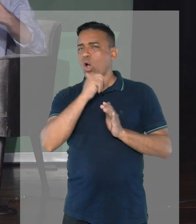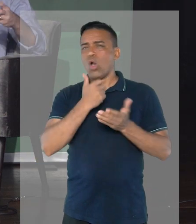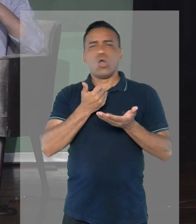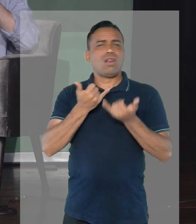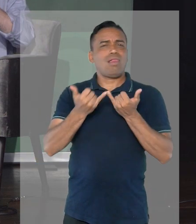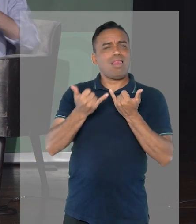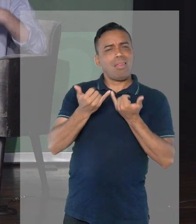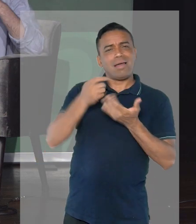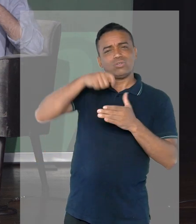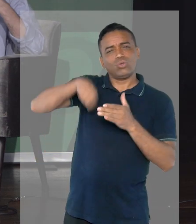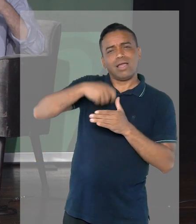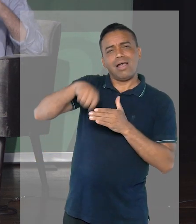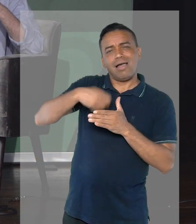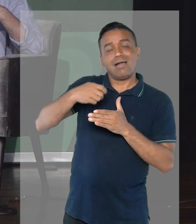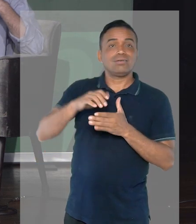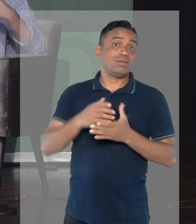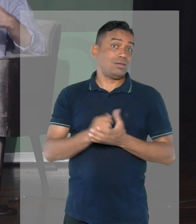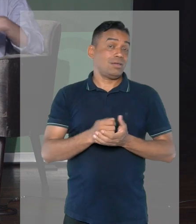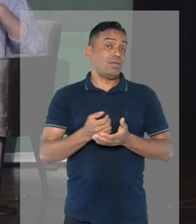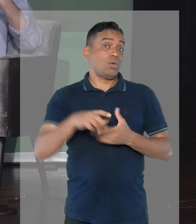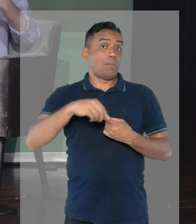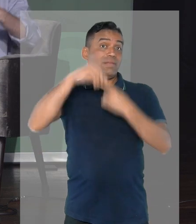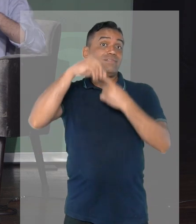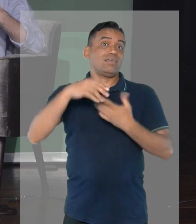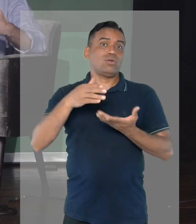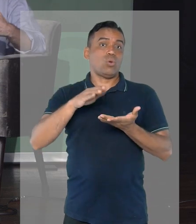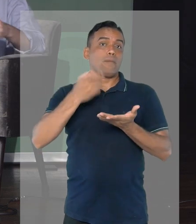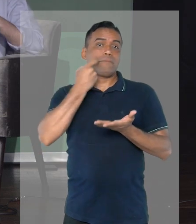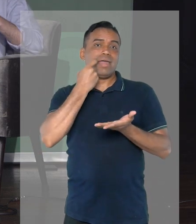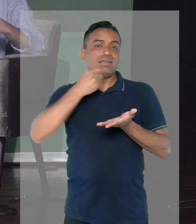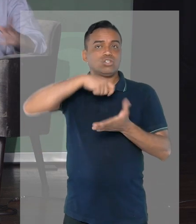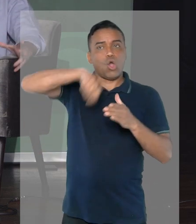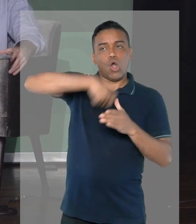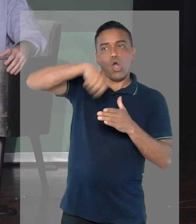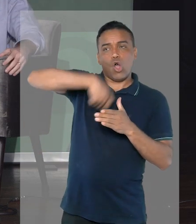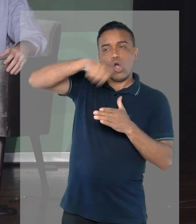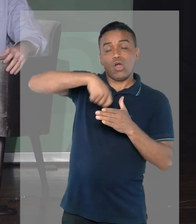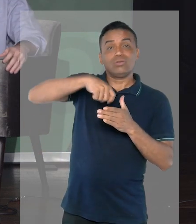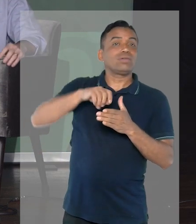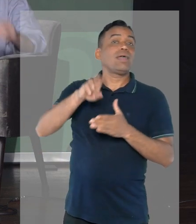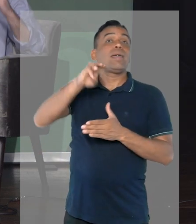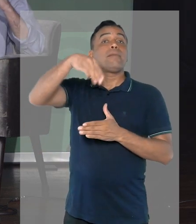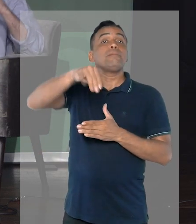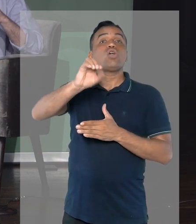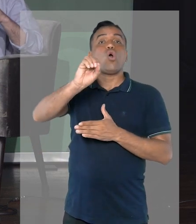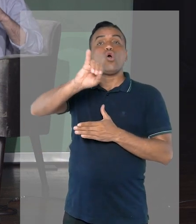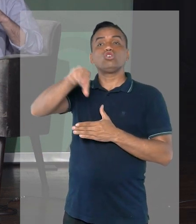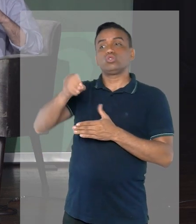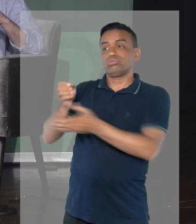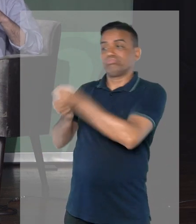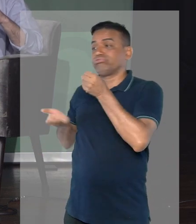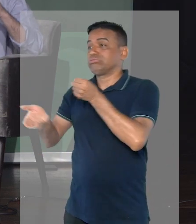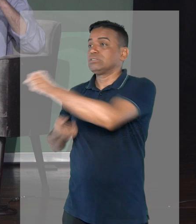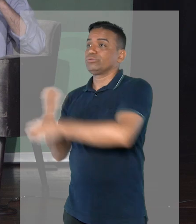sabe? Muito tempo. Eu prefiro comer uma moqueca que fica horas no fogo do que um miojo. O impressionante